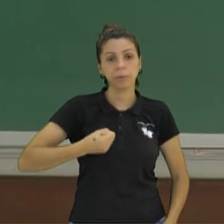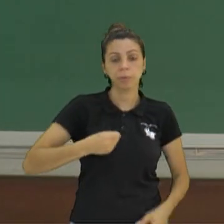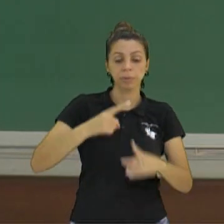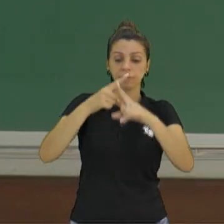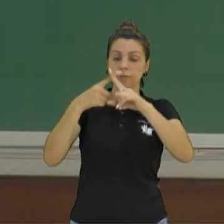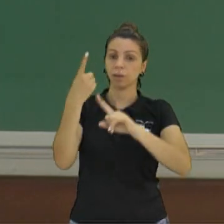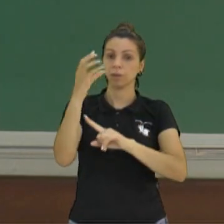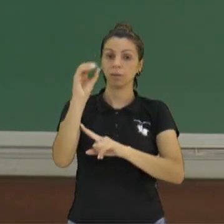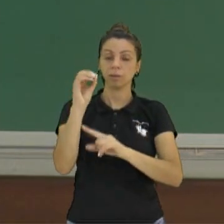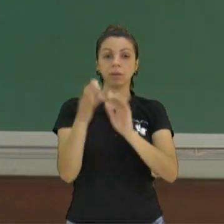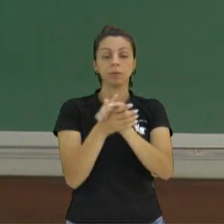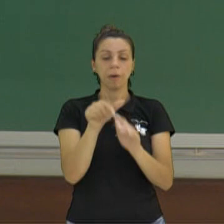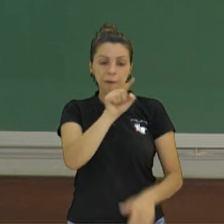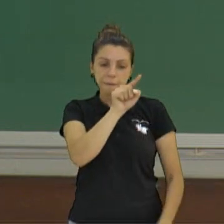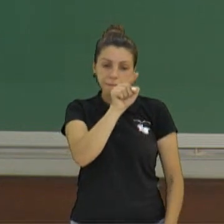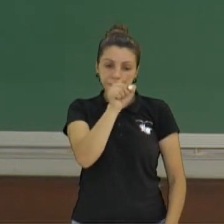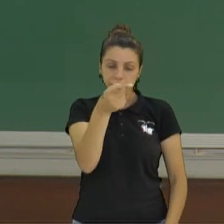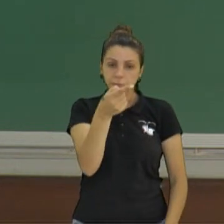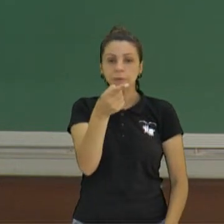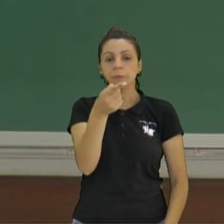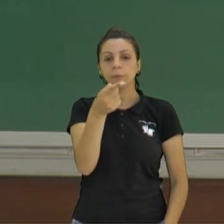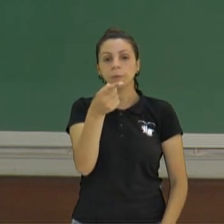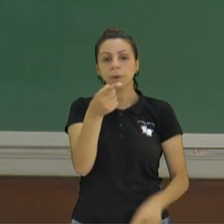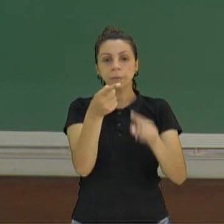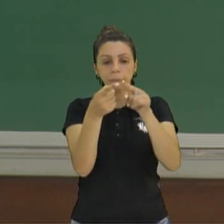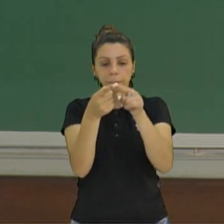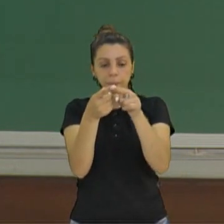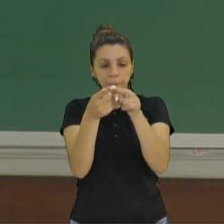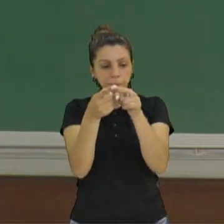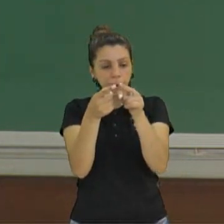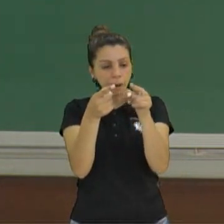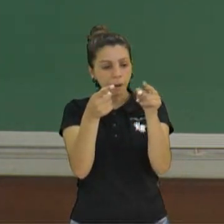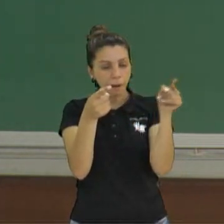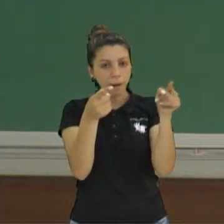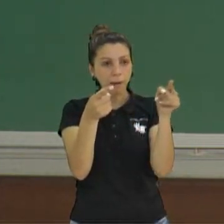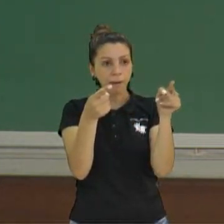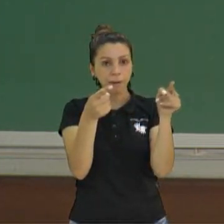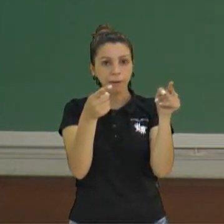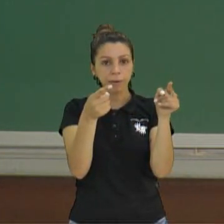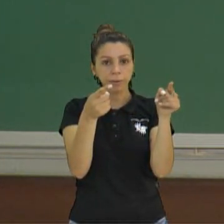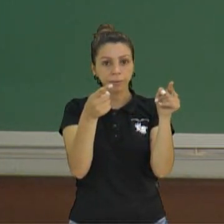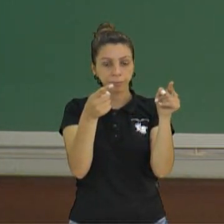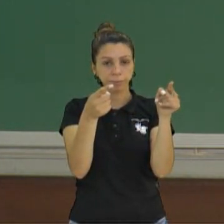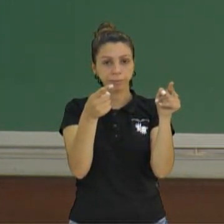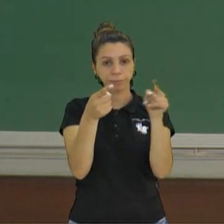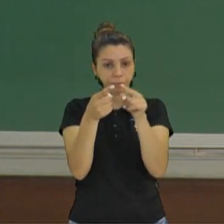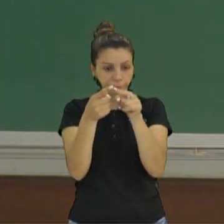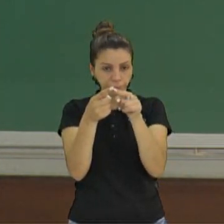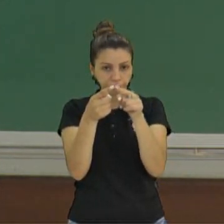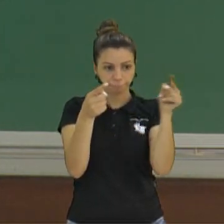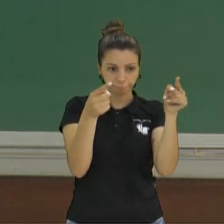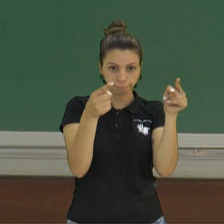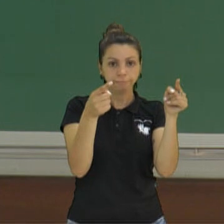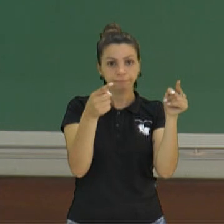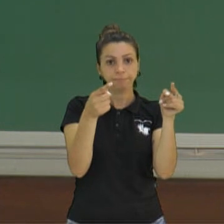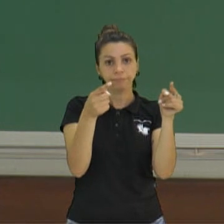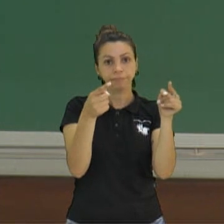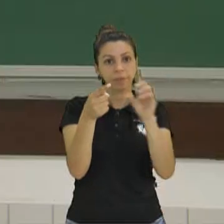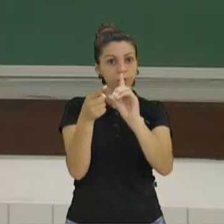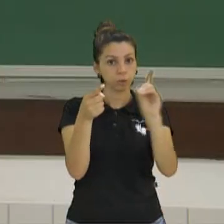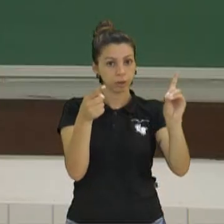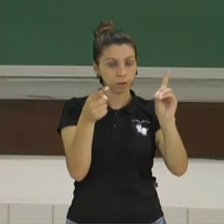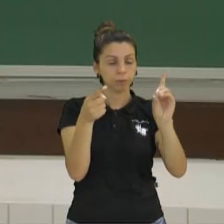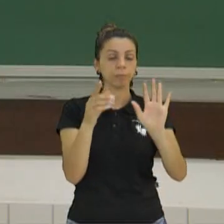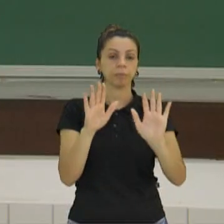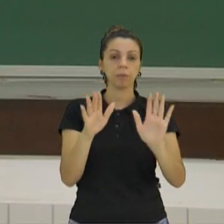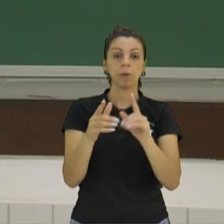vai deslocar a vírgula para a direita, para a sua direita, tá? Então, ó, vai deslocar a vírgula para a direita. E